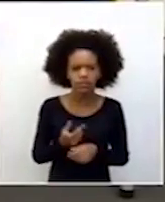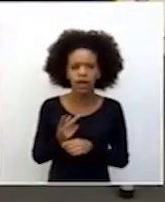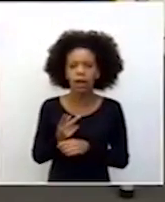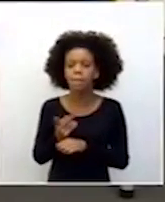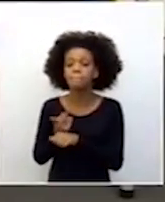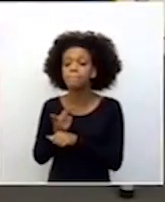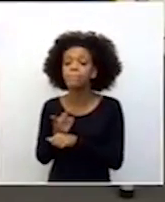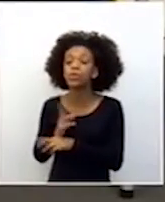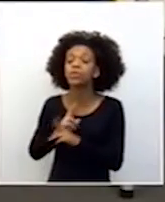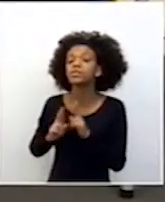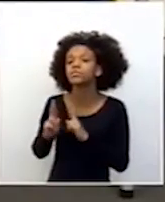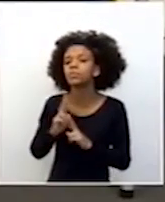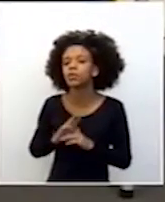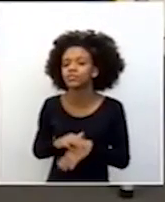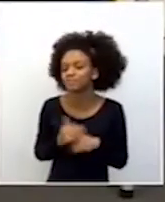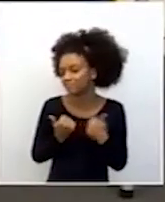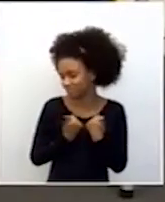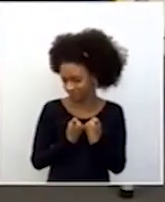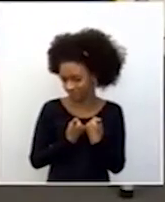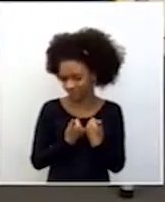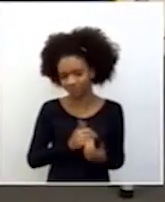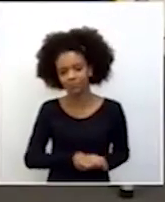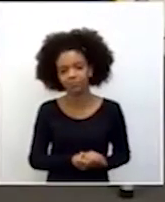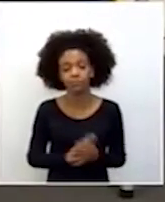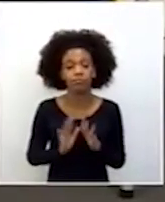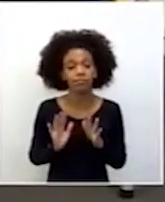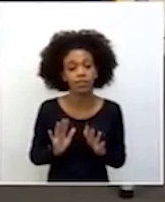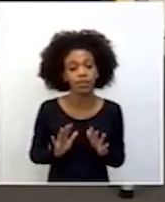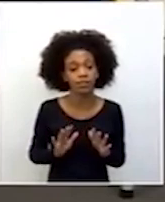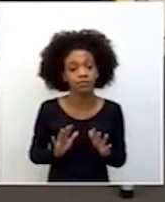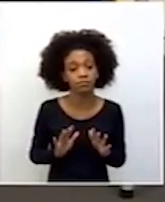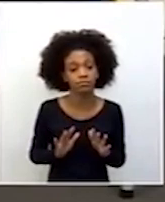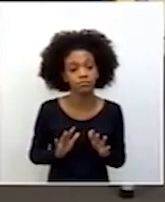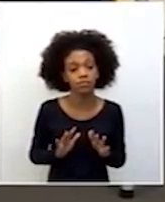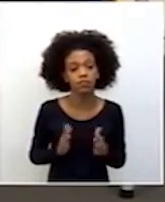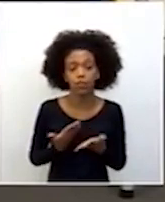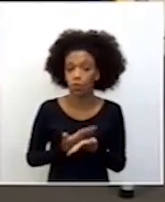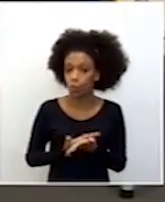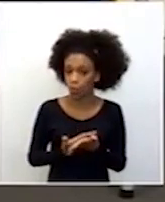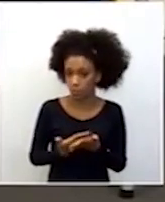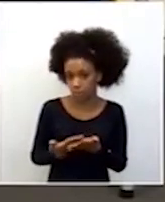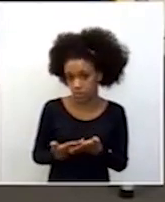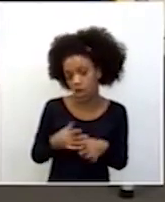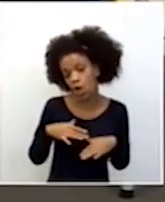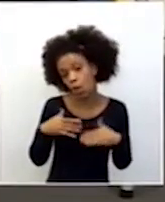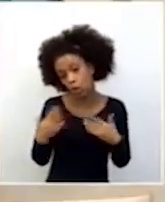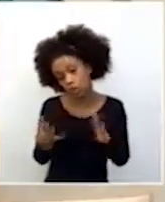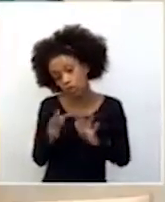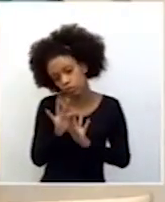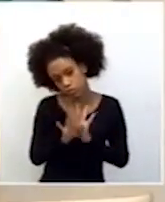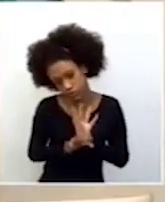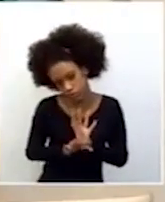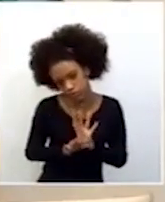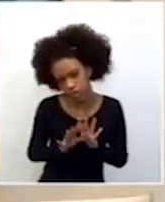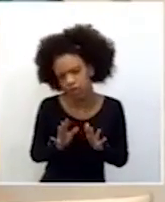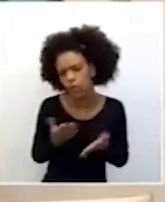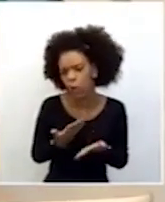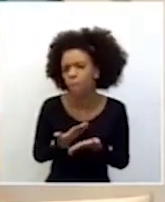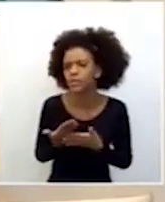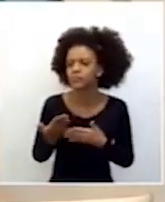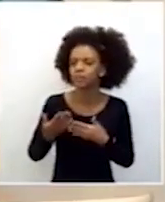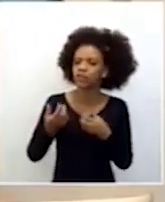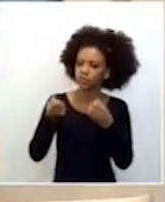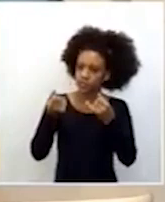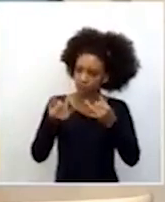respostas, professora. Fica tranquila. Tudo bem, gente. Ó, vou começar, como é o texto de acolhida, vou começar já comentando